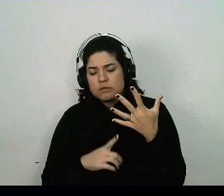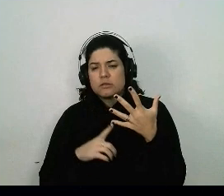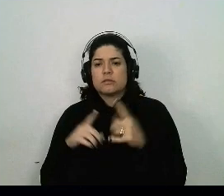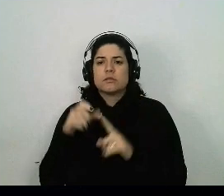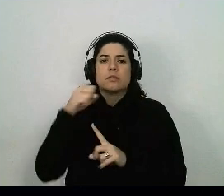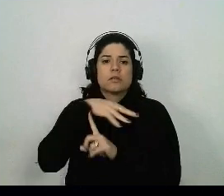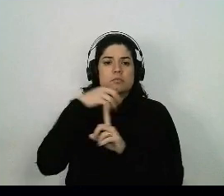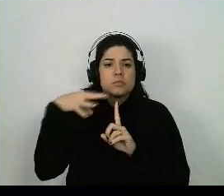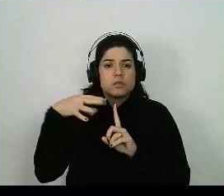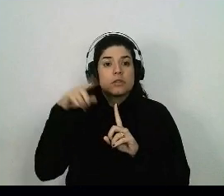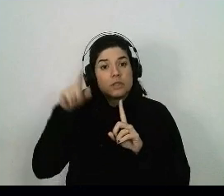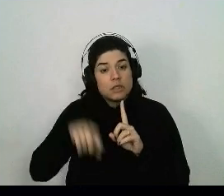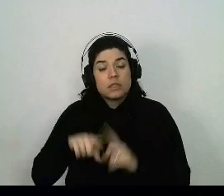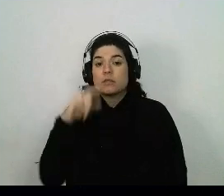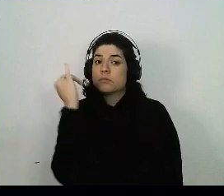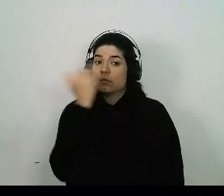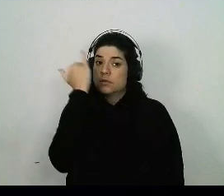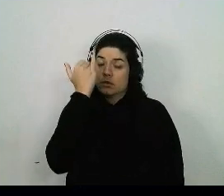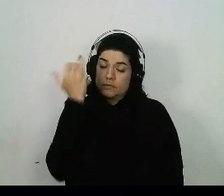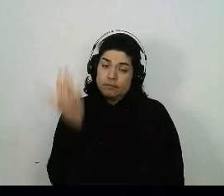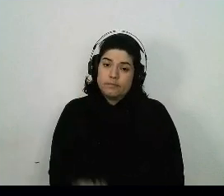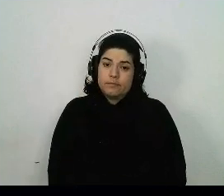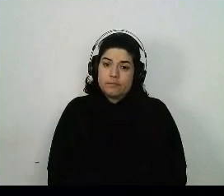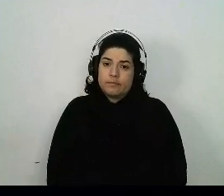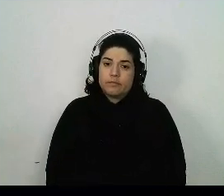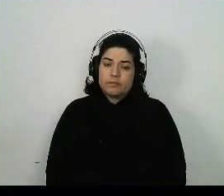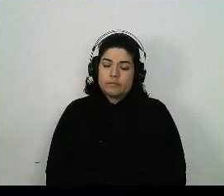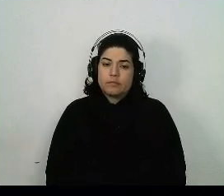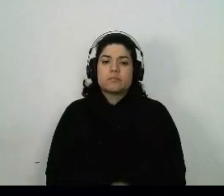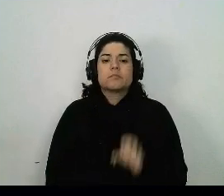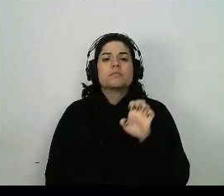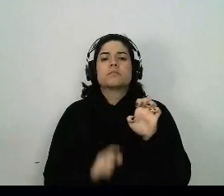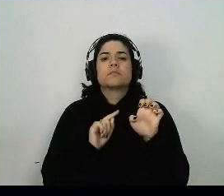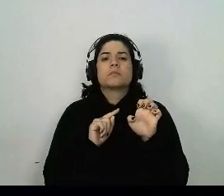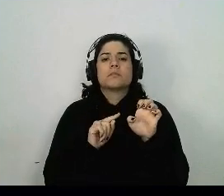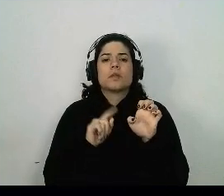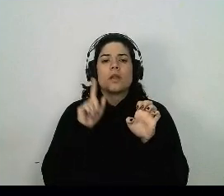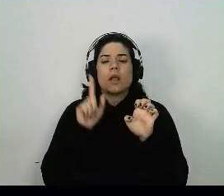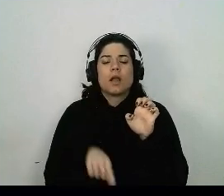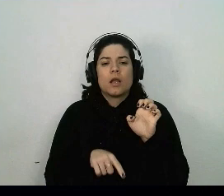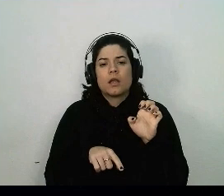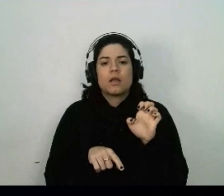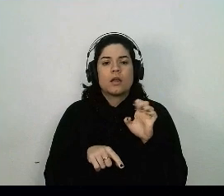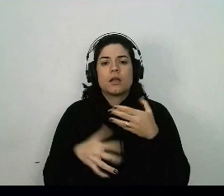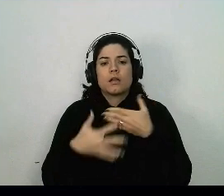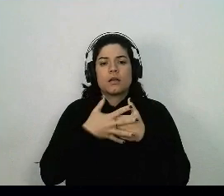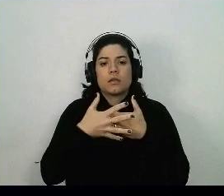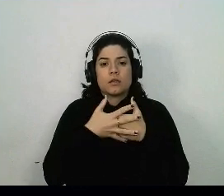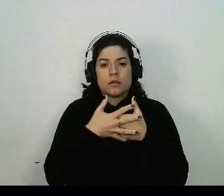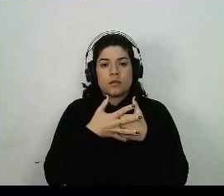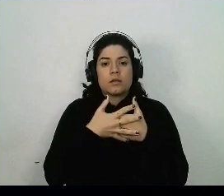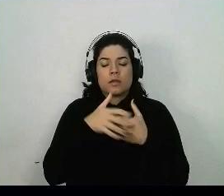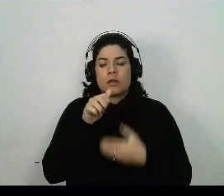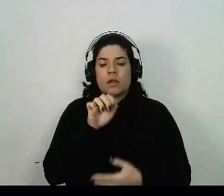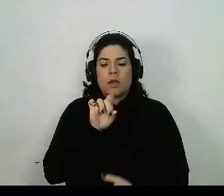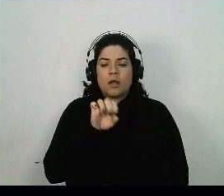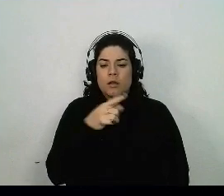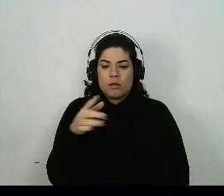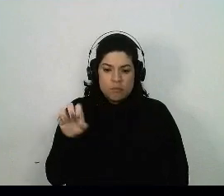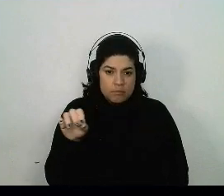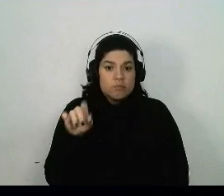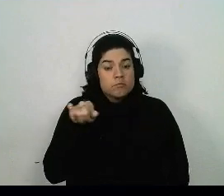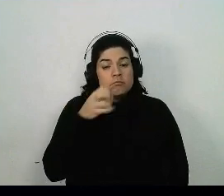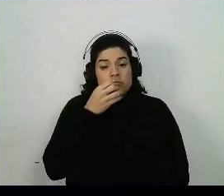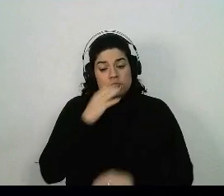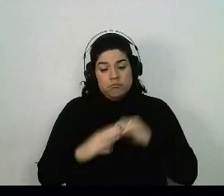de extrema importância. Então, o da esquerda é um framework de adoção. Então, ele é um framework com boas práticas que ajuda a gente